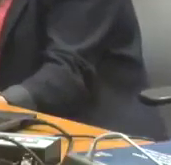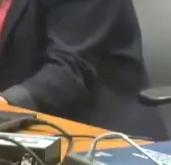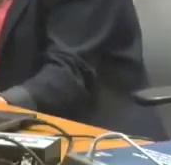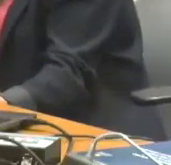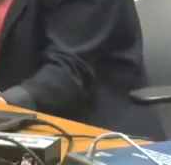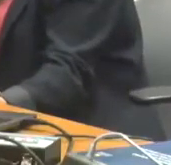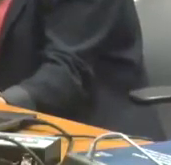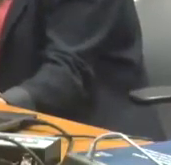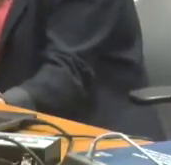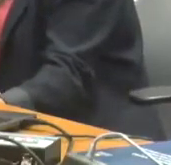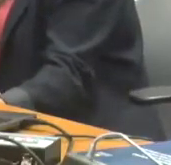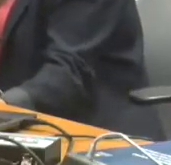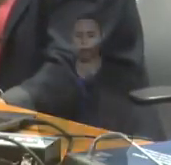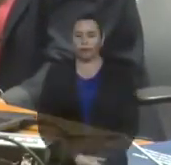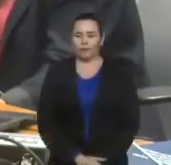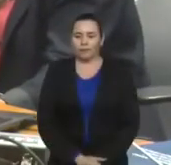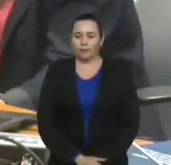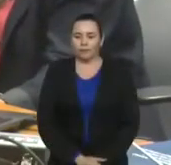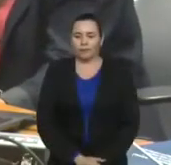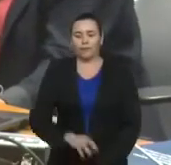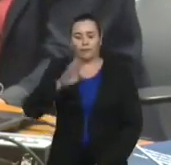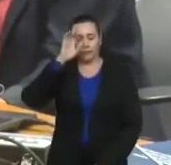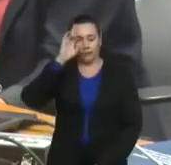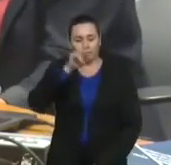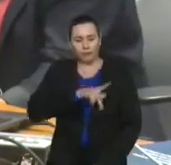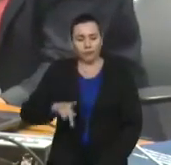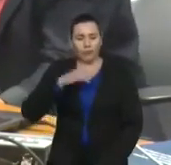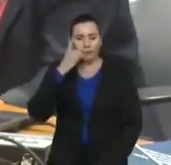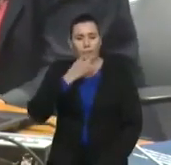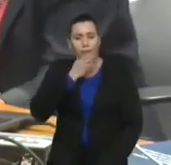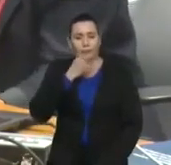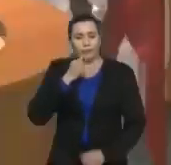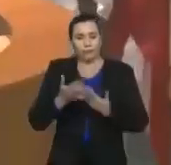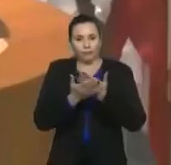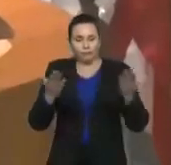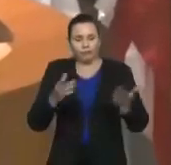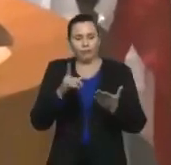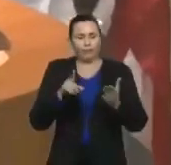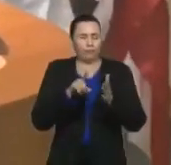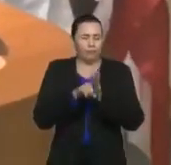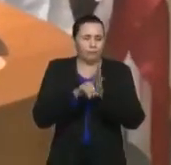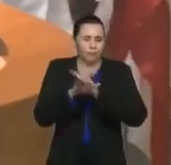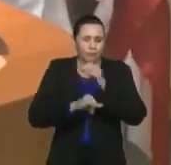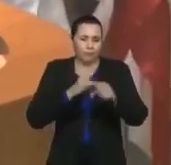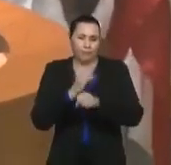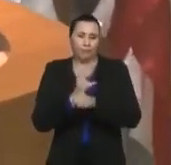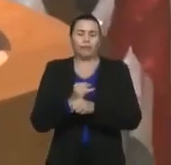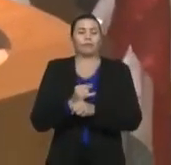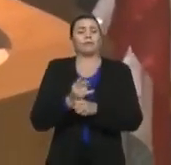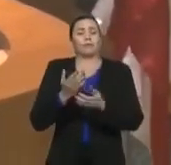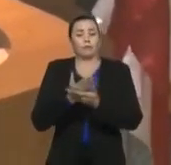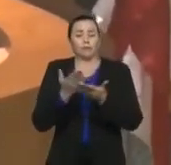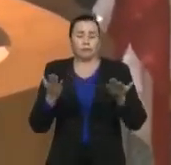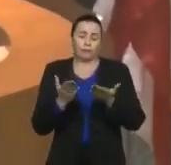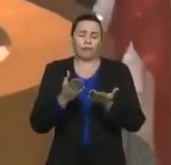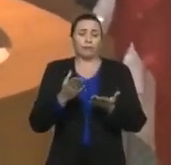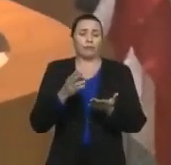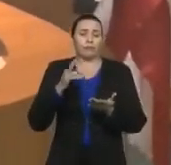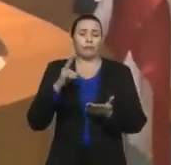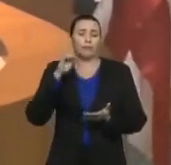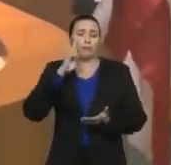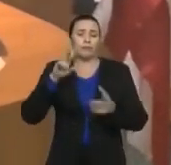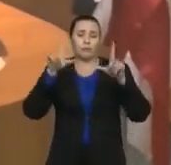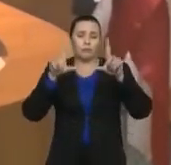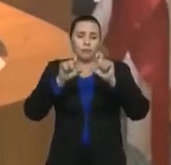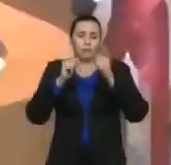Senhor presidente, senhoras e senhores deputados, internautas, telespectadores da TV Assembleia, funcionários do poder. Senhor presidente, o que me traz